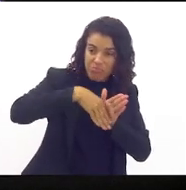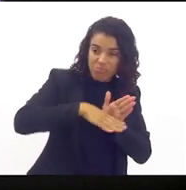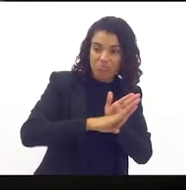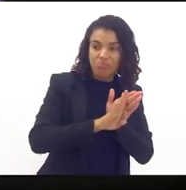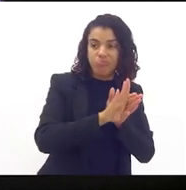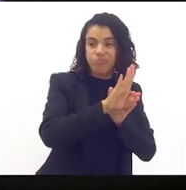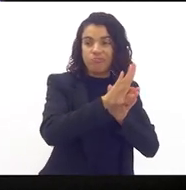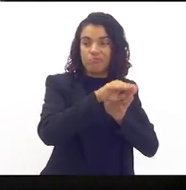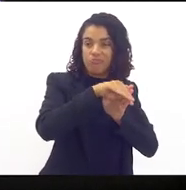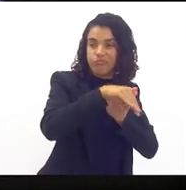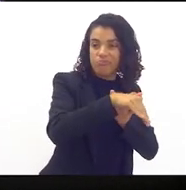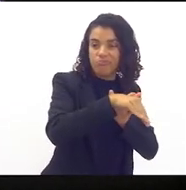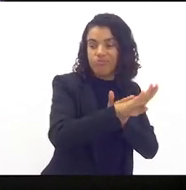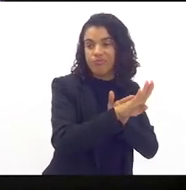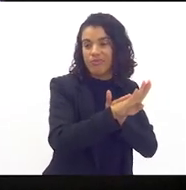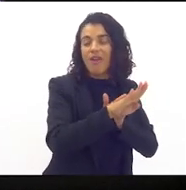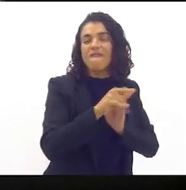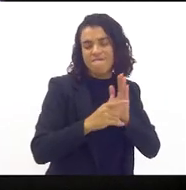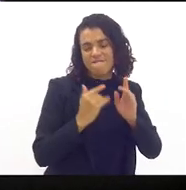esses 200.